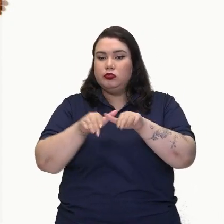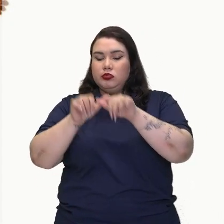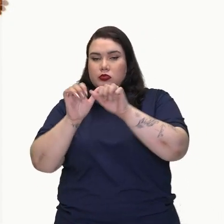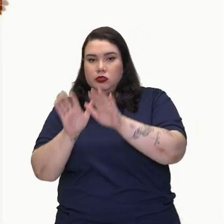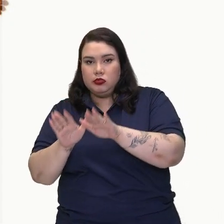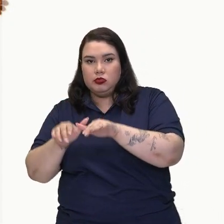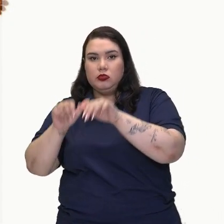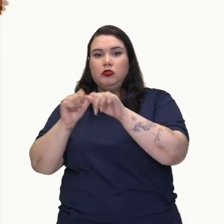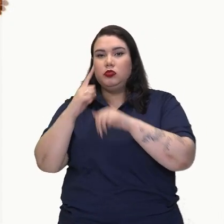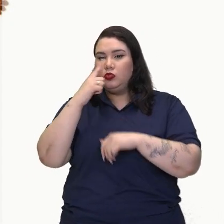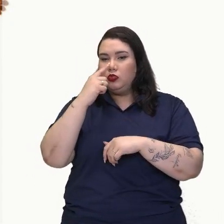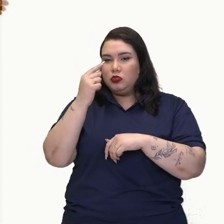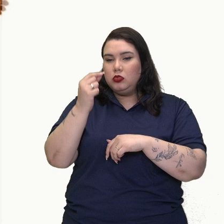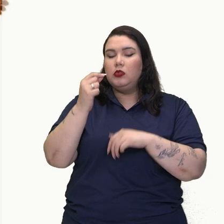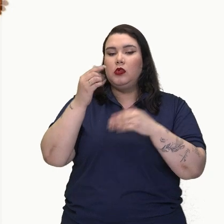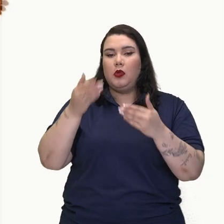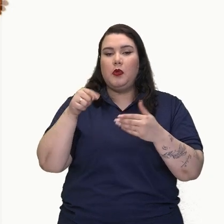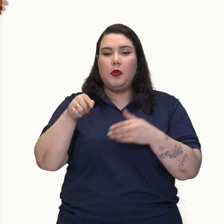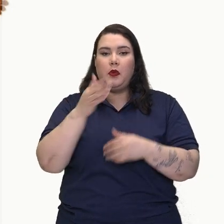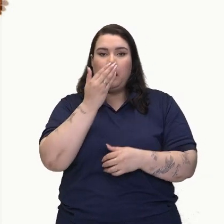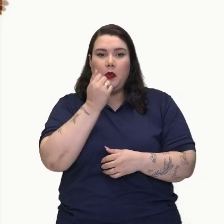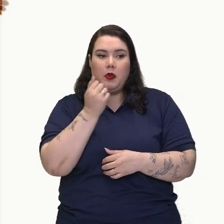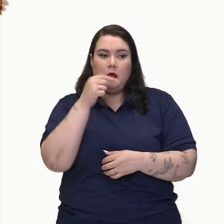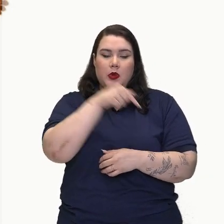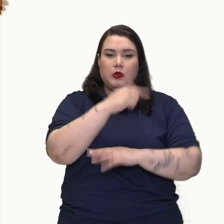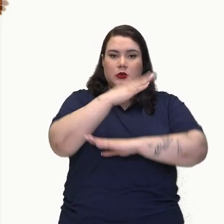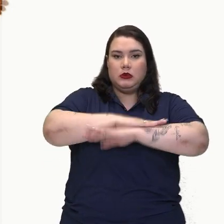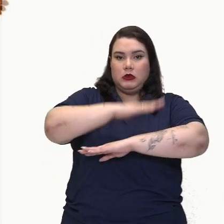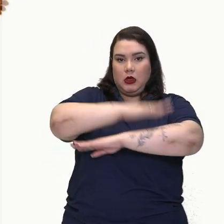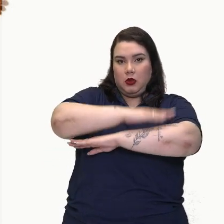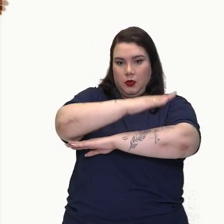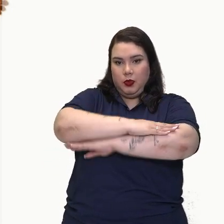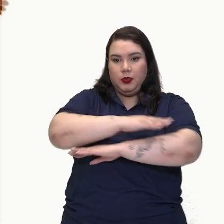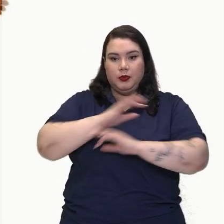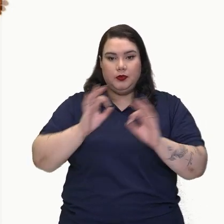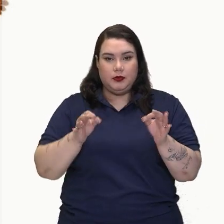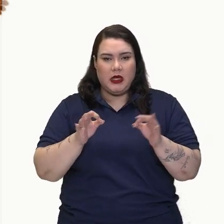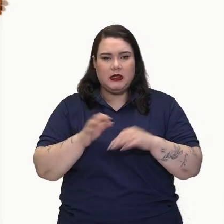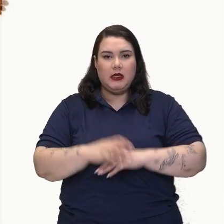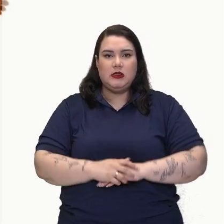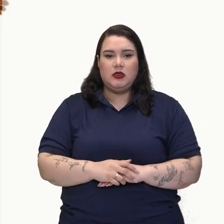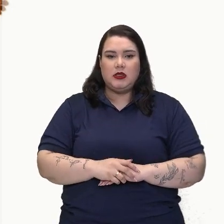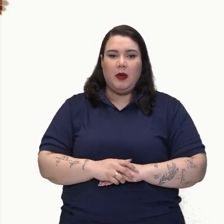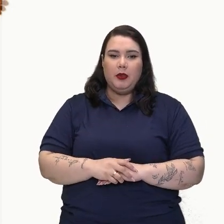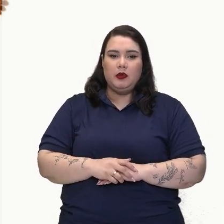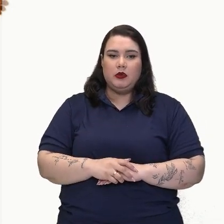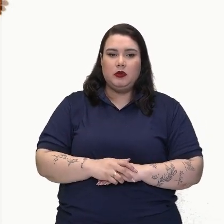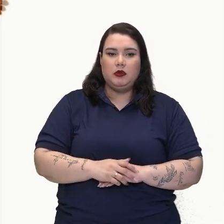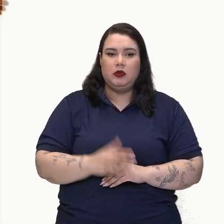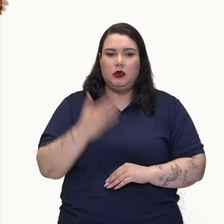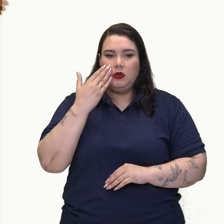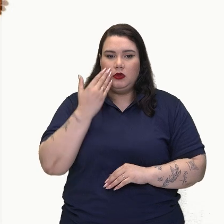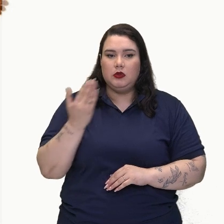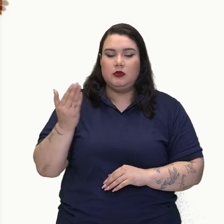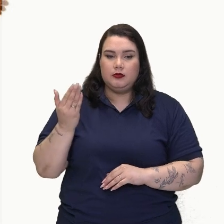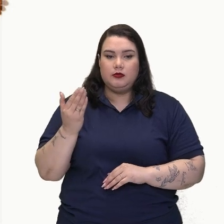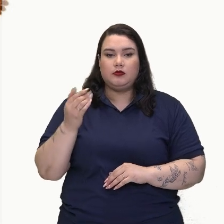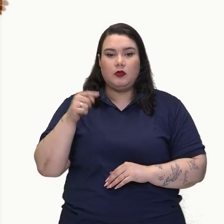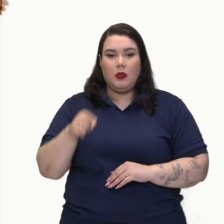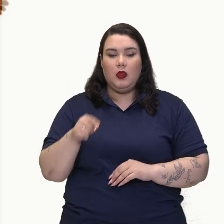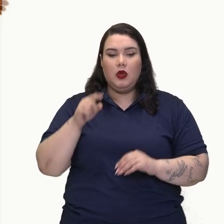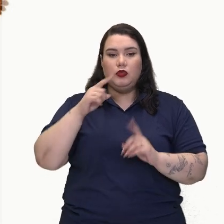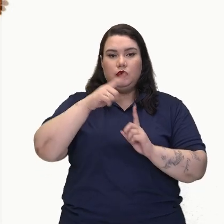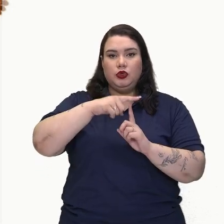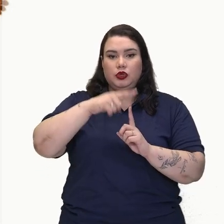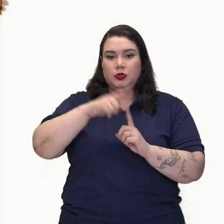que vai se alimentar desse sapinho. Tá bom? Então, o que a gente observa? Que o fluxo de energia no ecossistema, ele